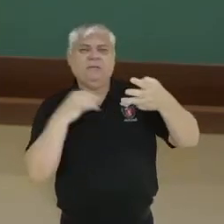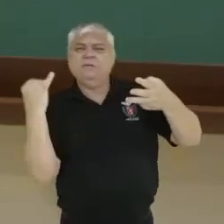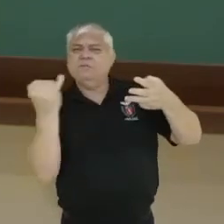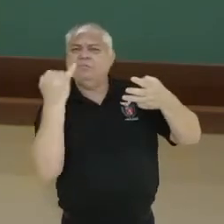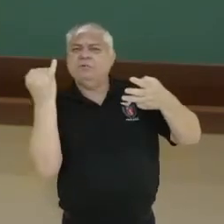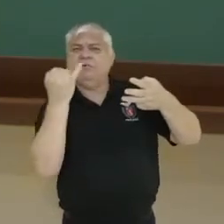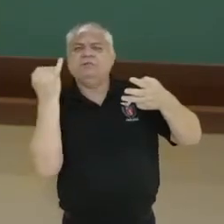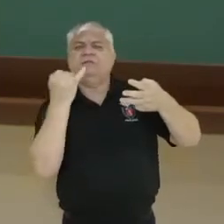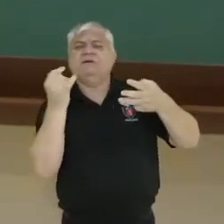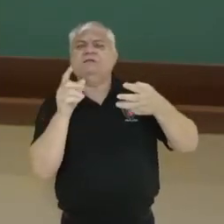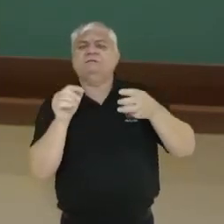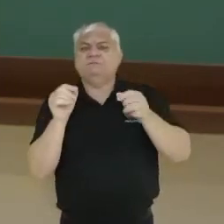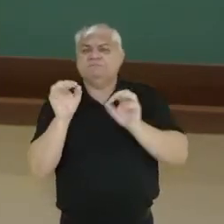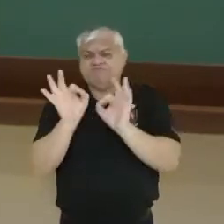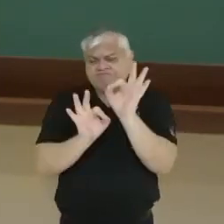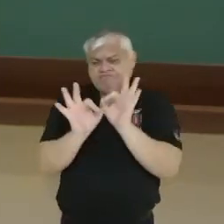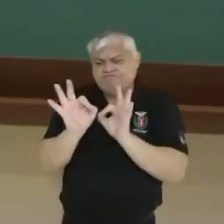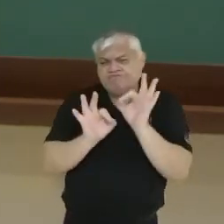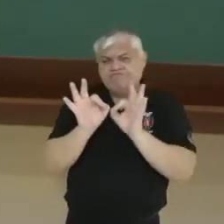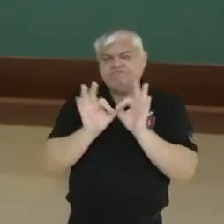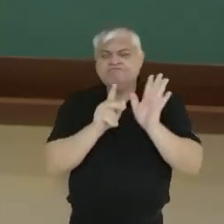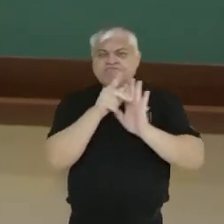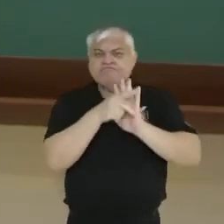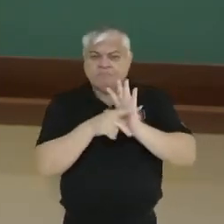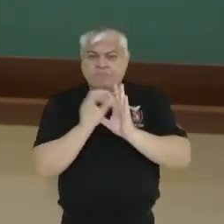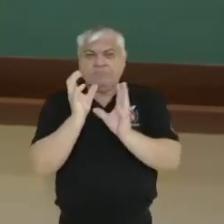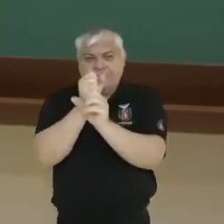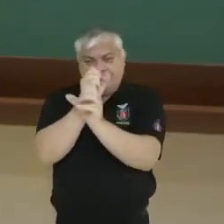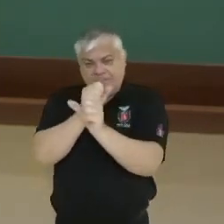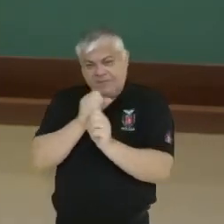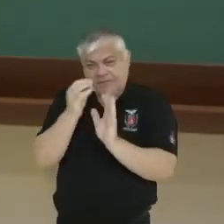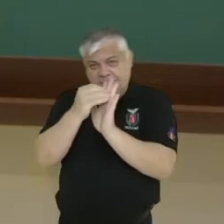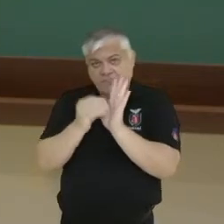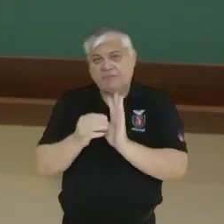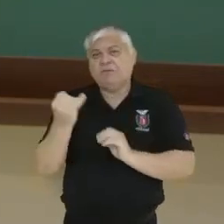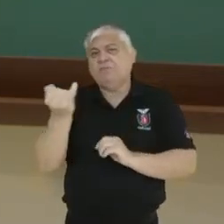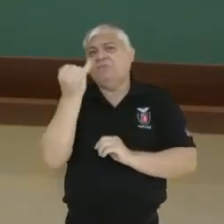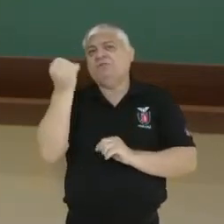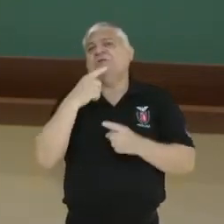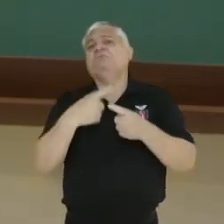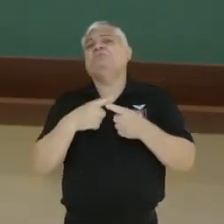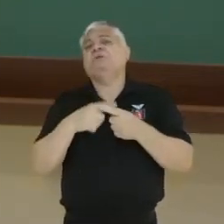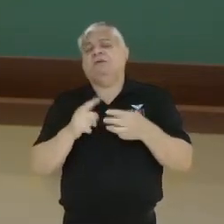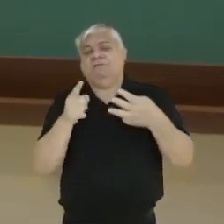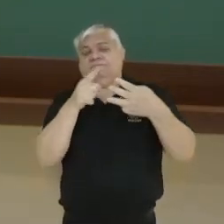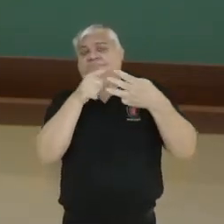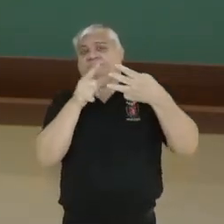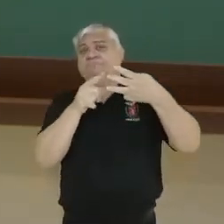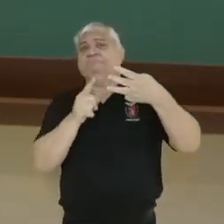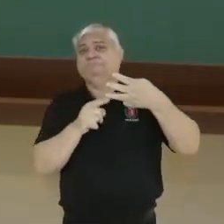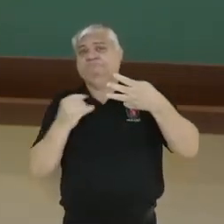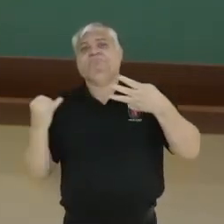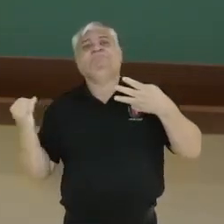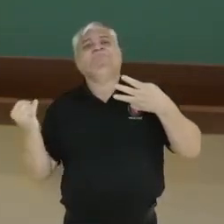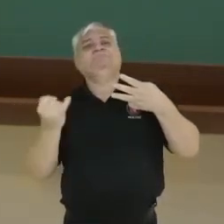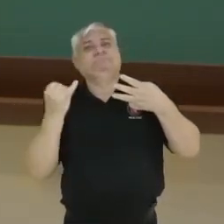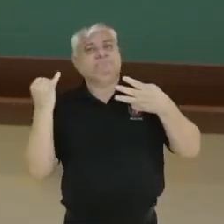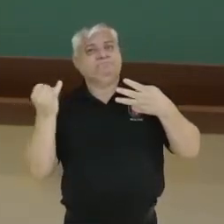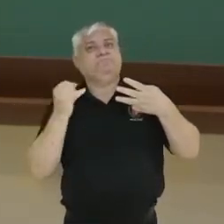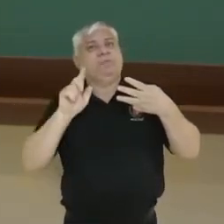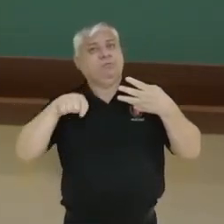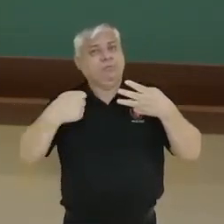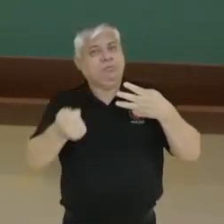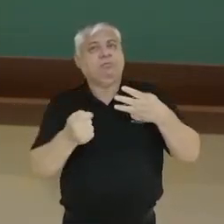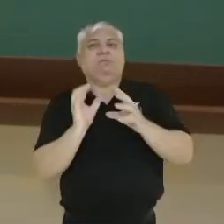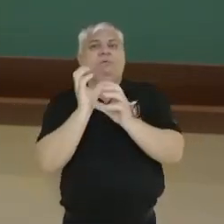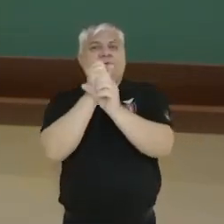importante fazer um planejamento orçamentário da sua empresa? Perguntas fundamentais a respeito do